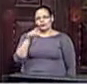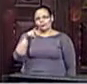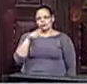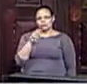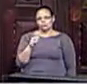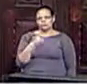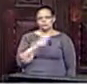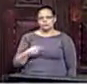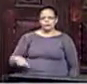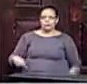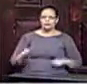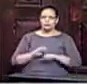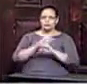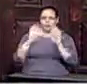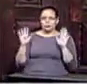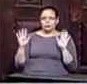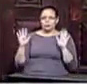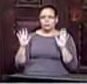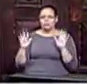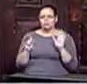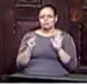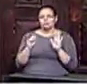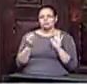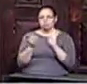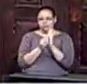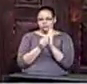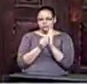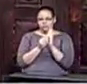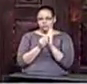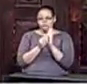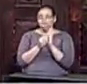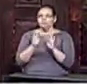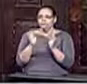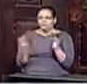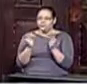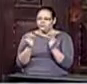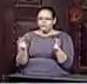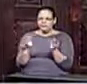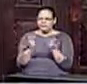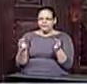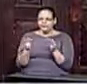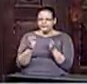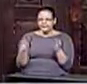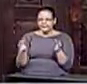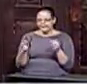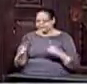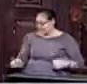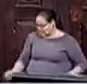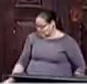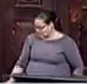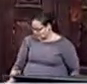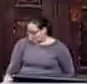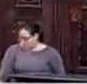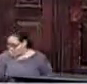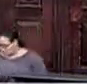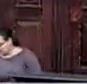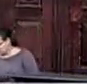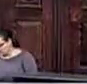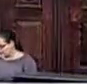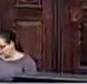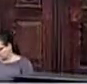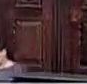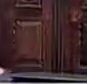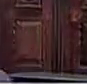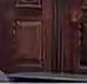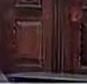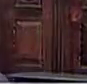Presidente, primeiro deixar claro que a emenda ela é muito simples. A base do governo, o tempo